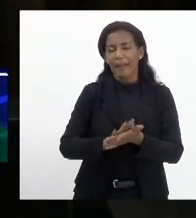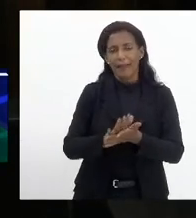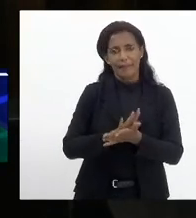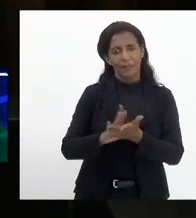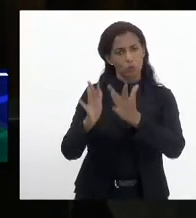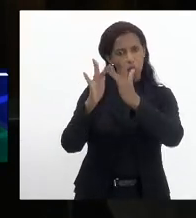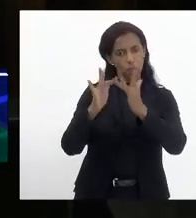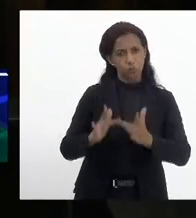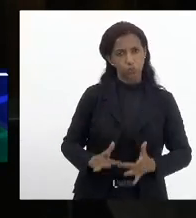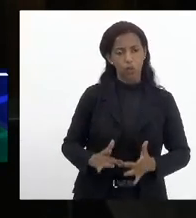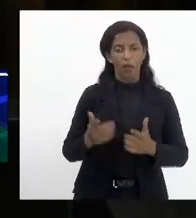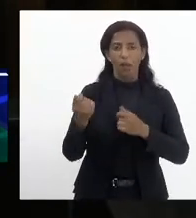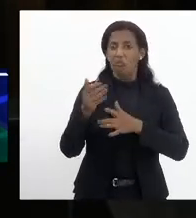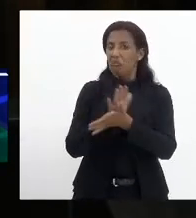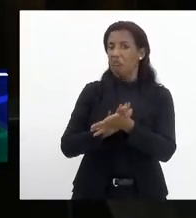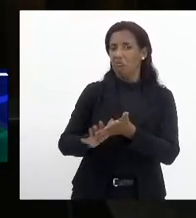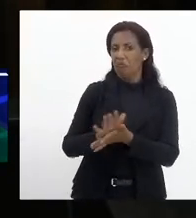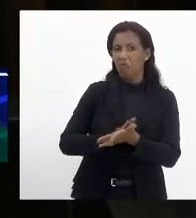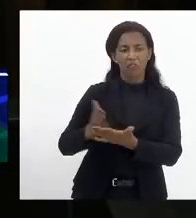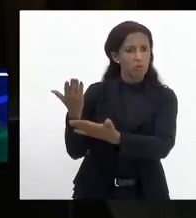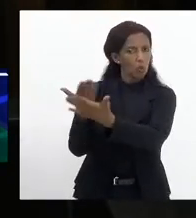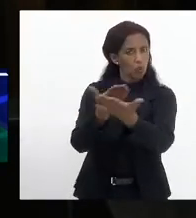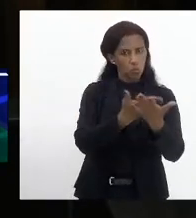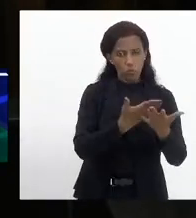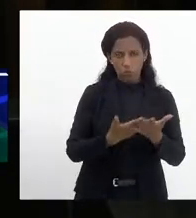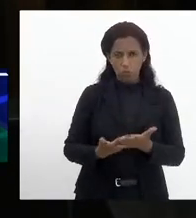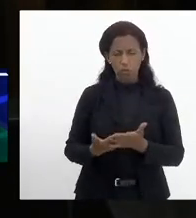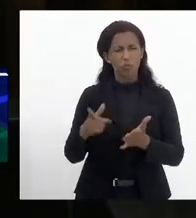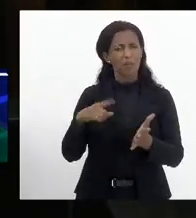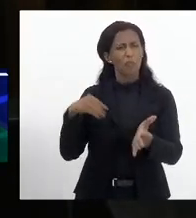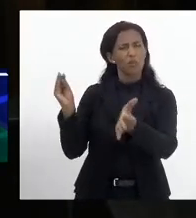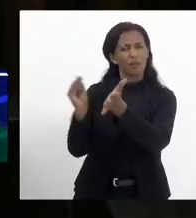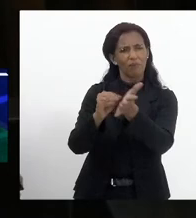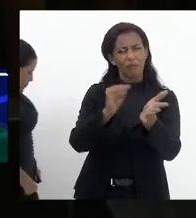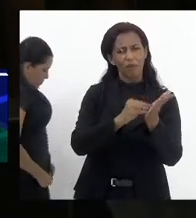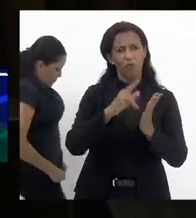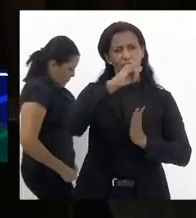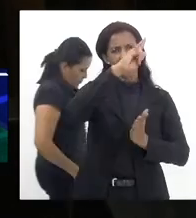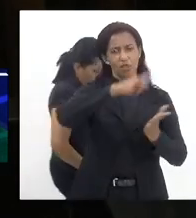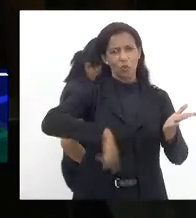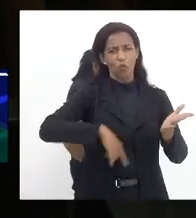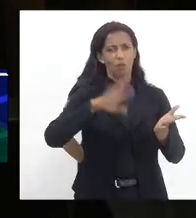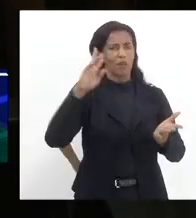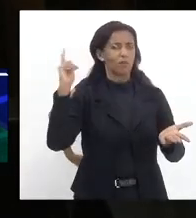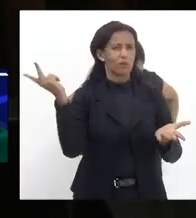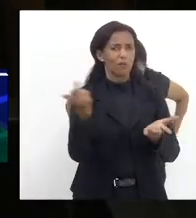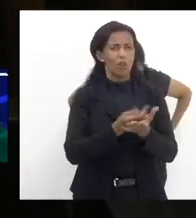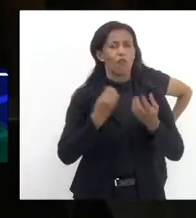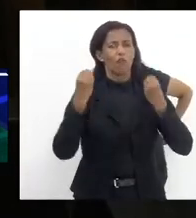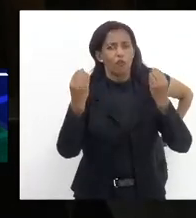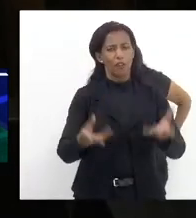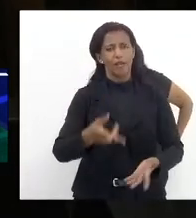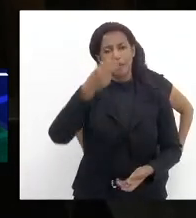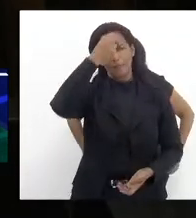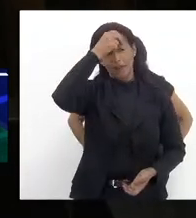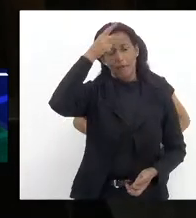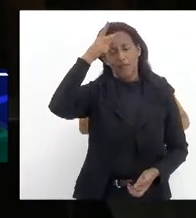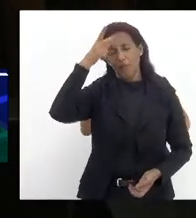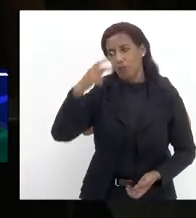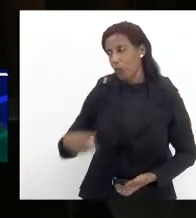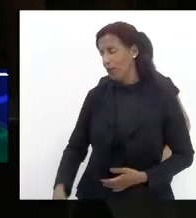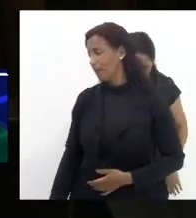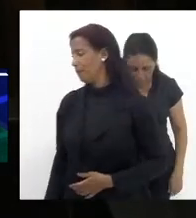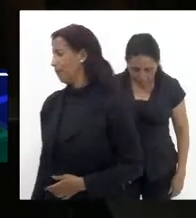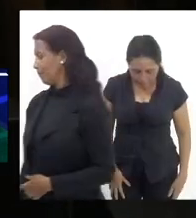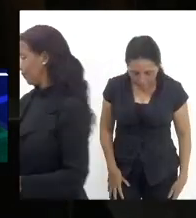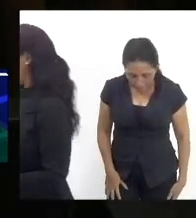vizinhança, não foi feito nenhum estudo, há muita deficiência nessa licença que foi realizada pela Prefeitura do Rio de Janeiro, há um